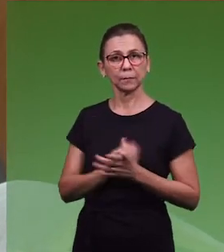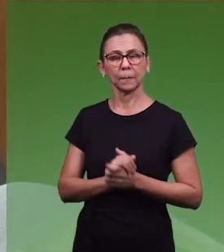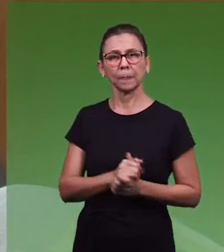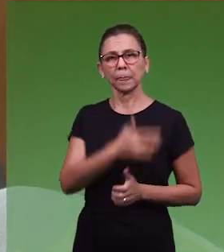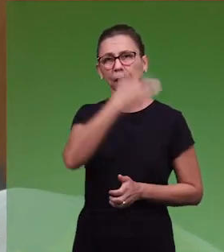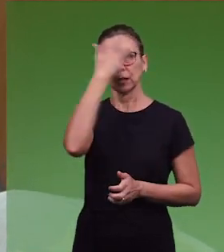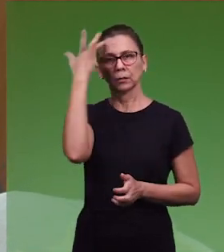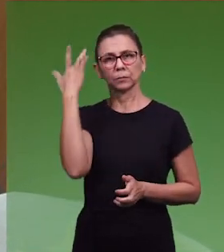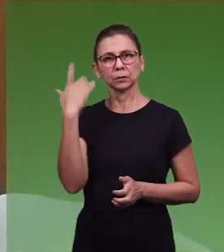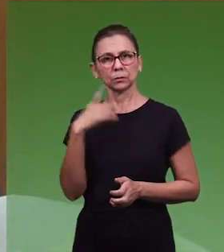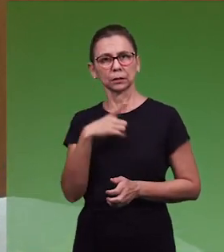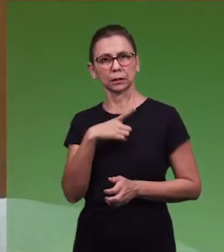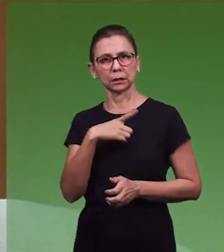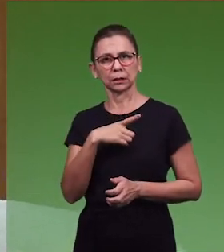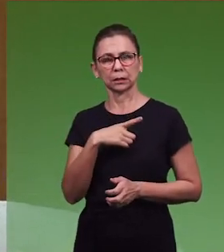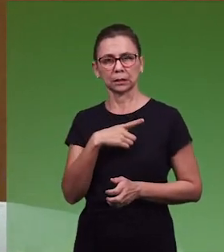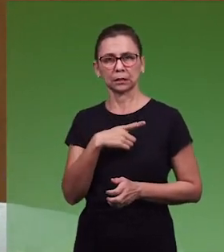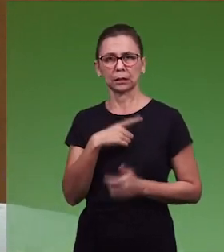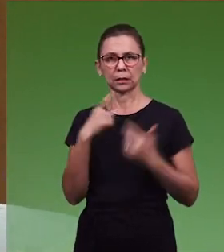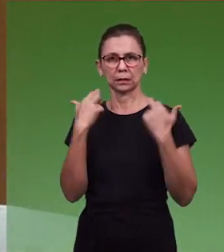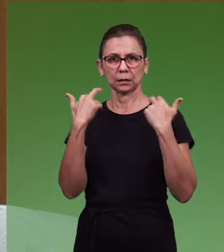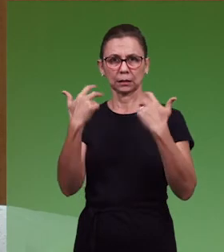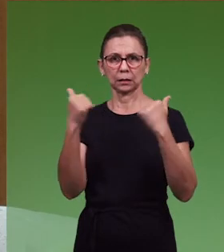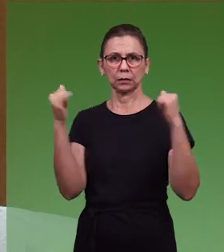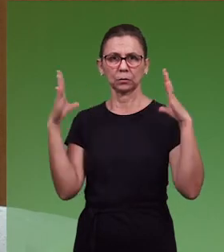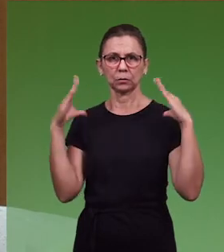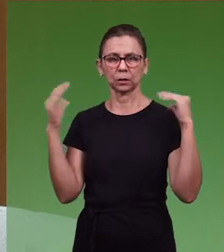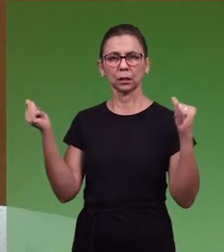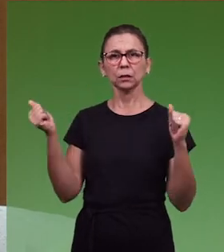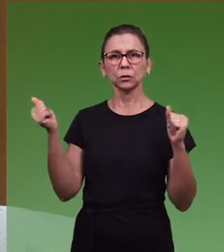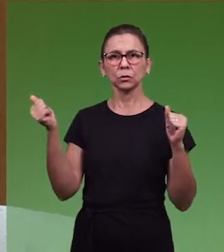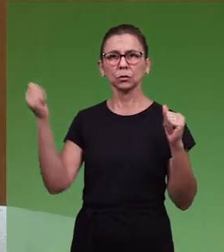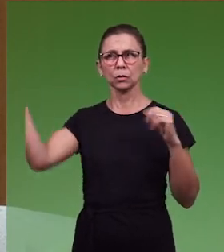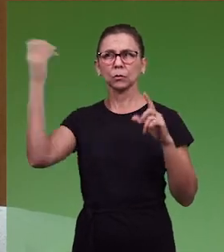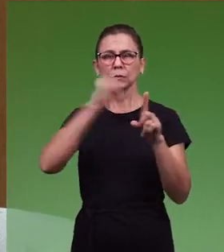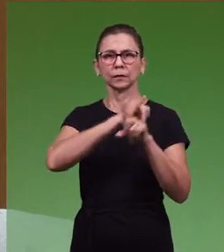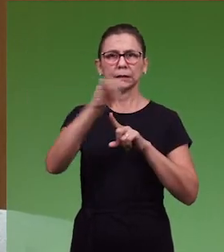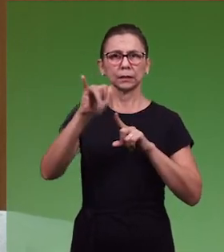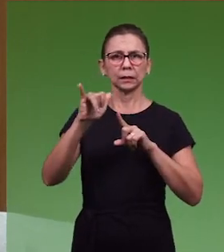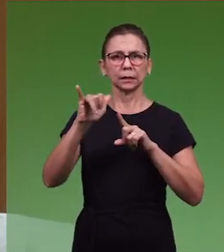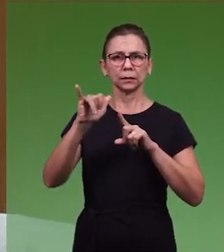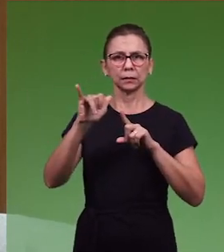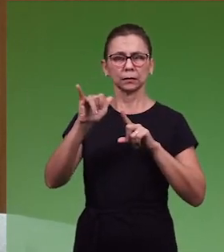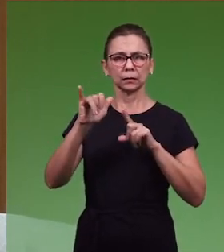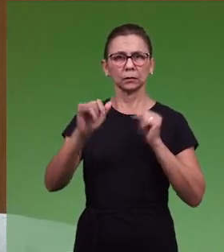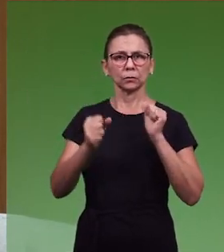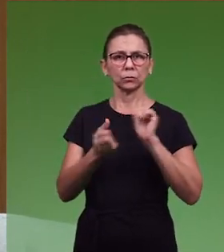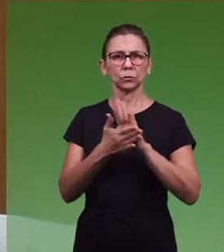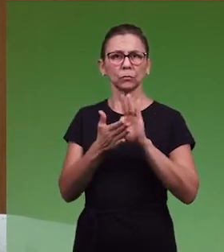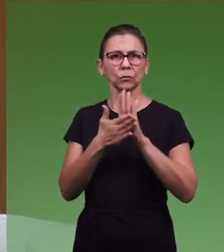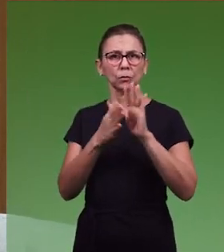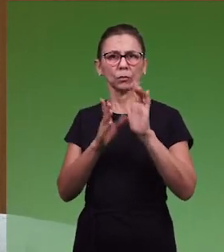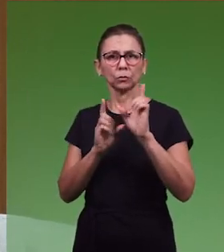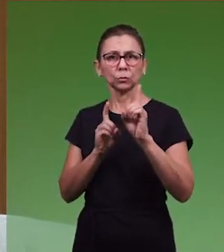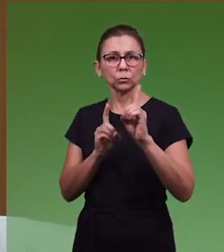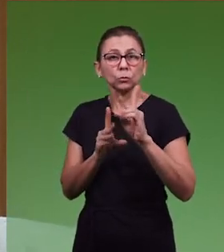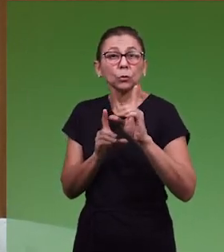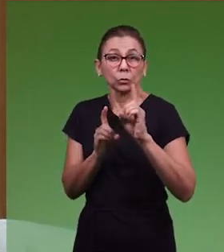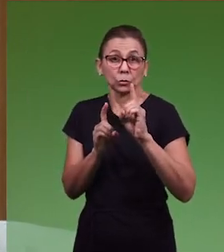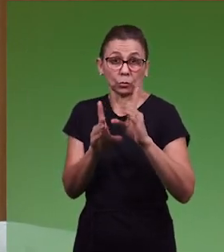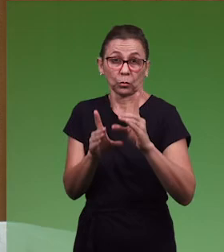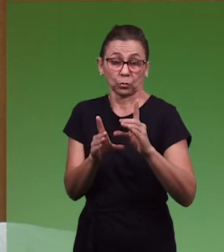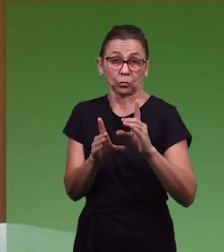tem língua, interpretação, salmo, doutrina, ou seja, aquele que tem